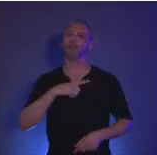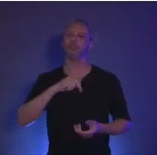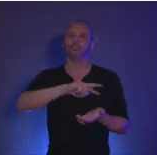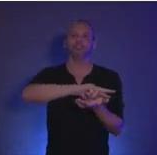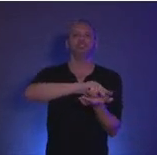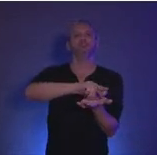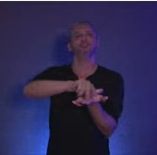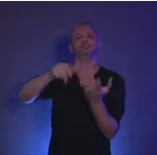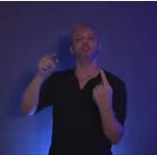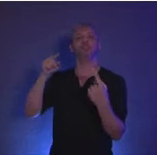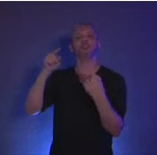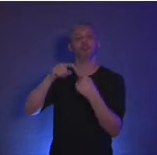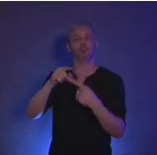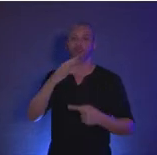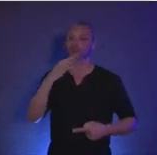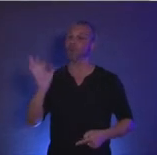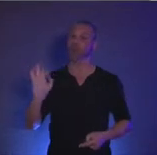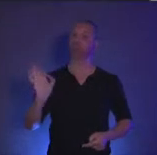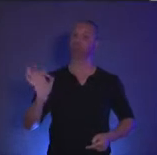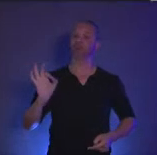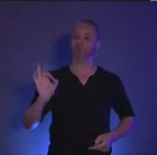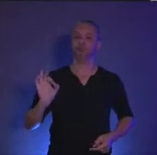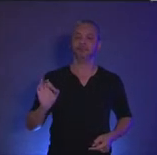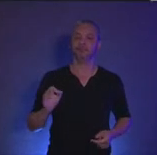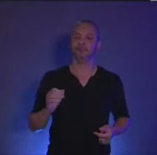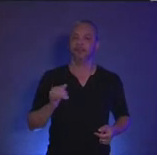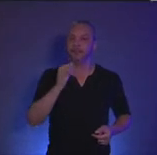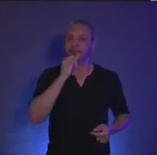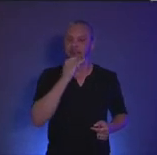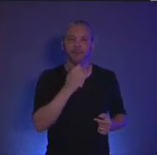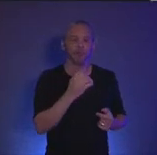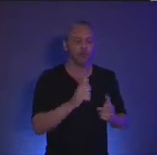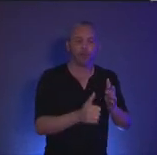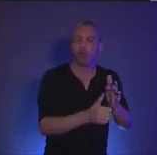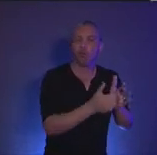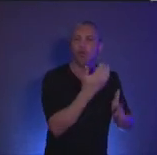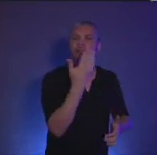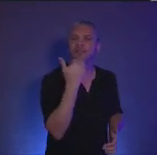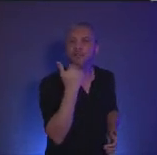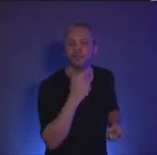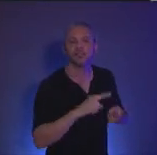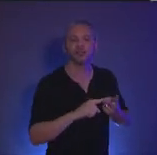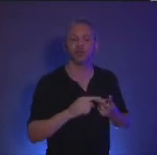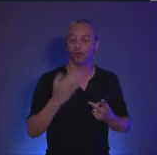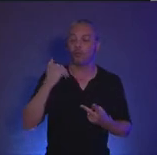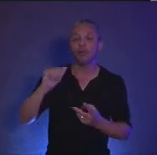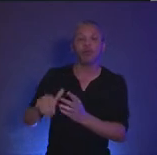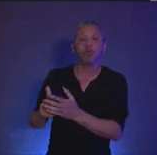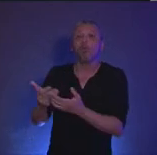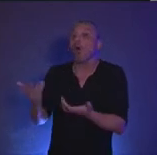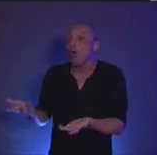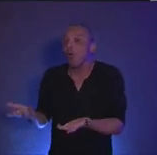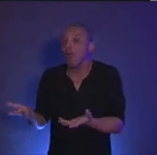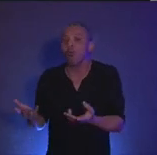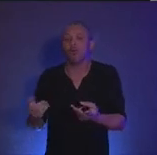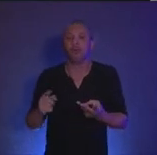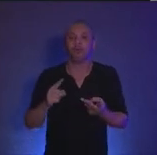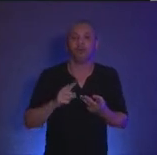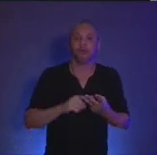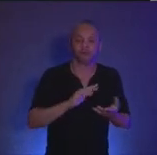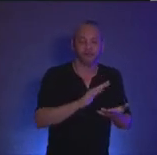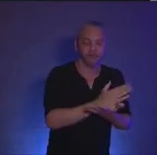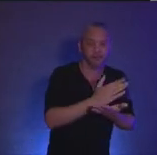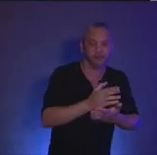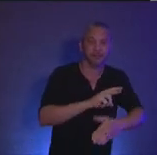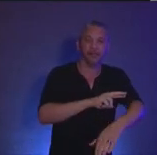outras funcionalidades que a gente não conhecia no site. Então, tinha frequência de refeições, tipos de alimentos consumidos, separação por